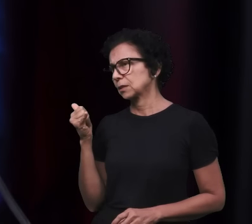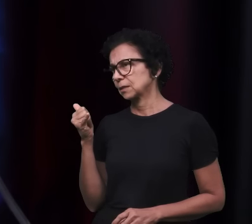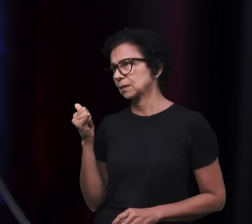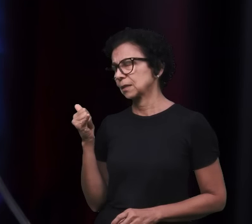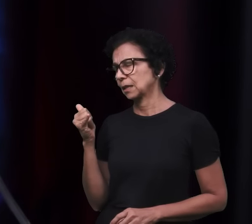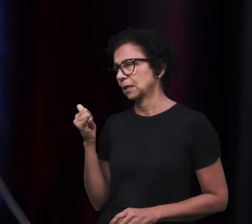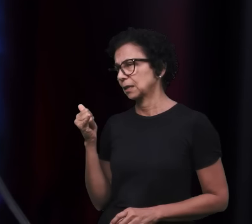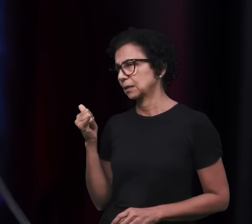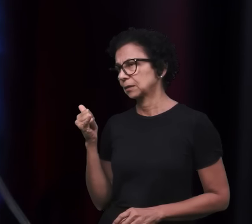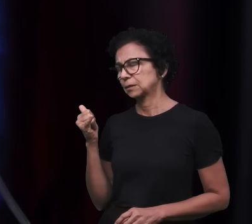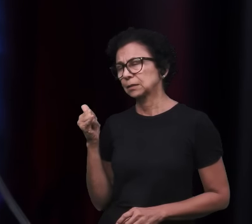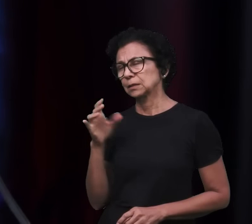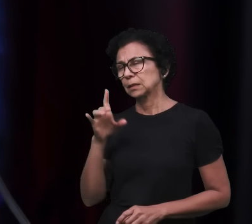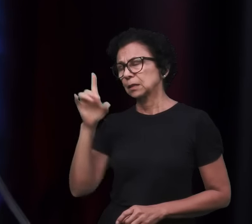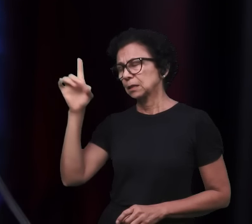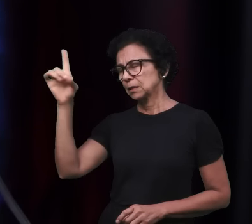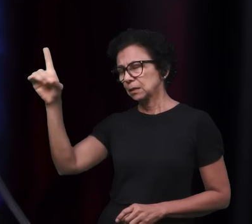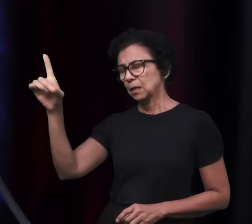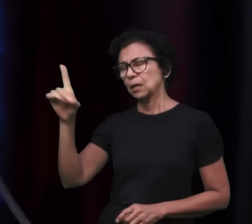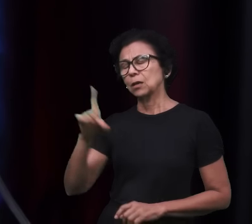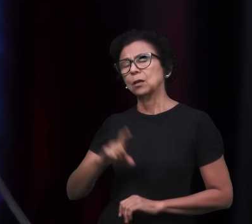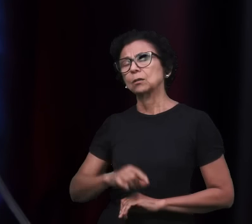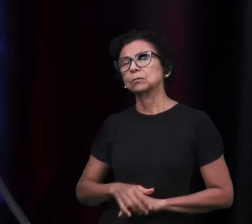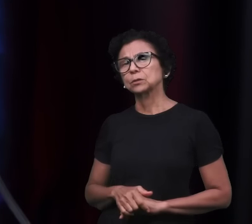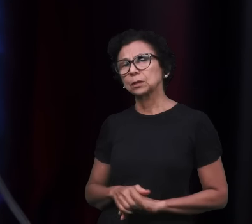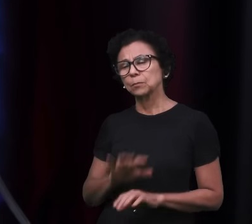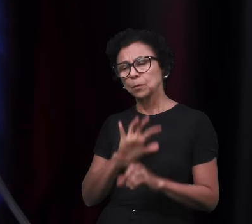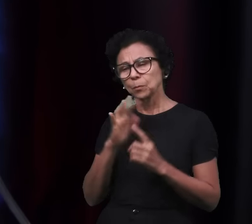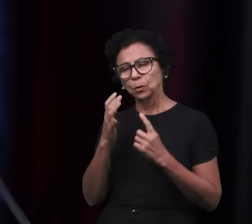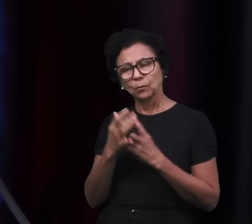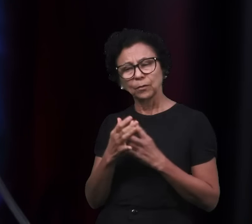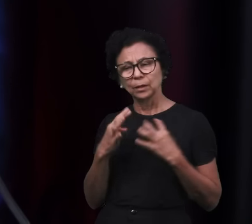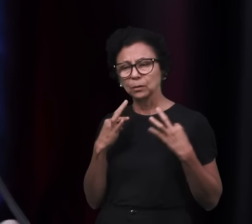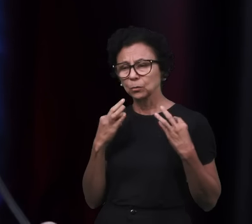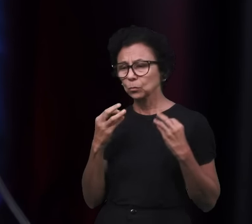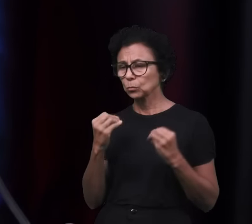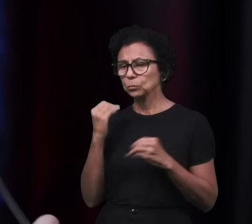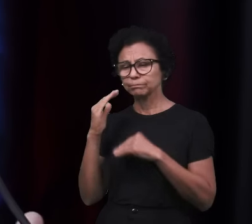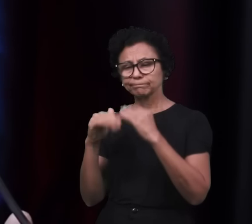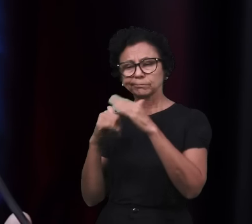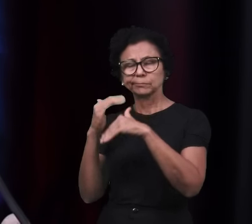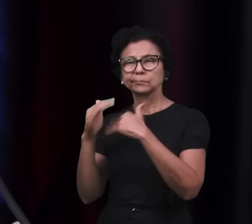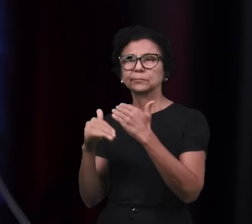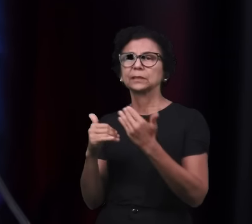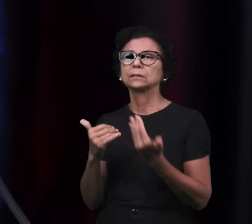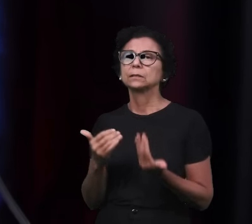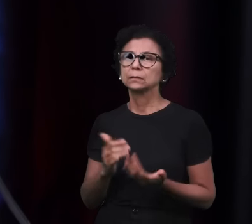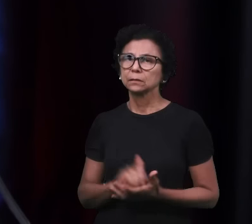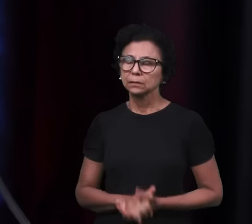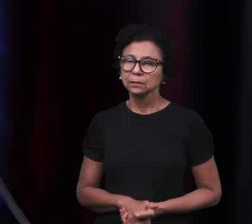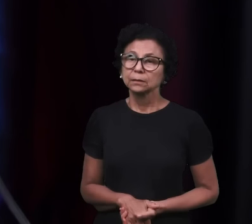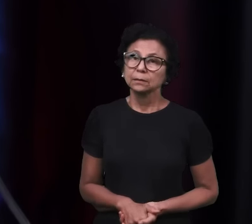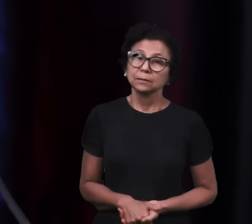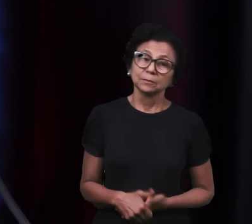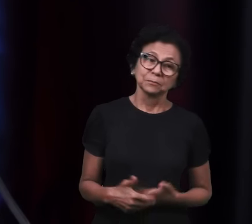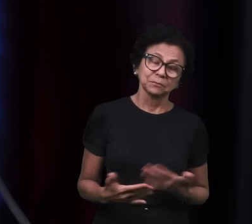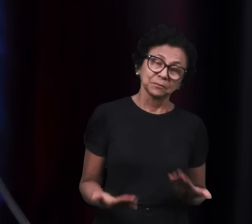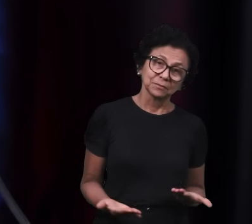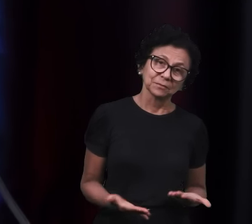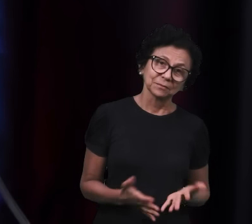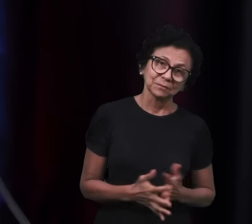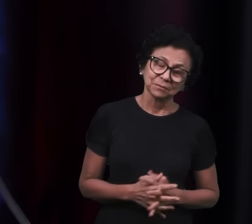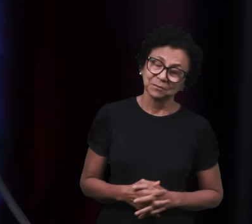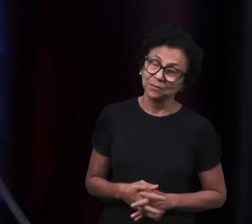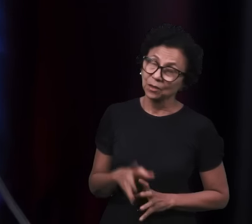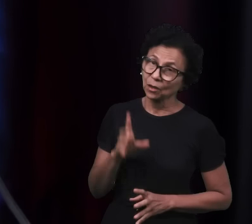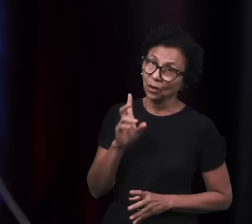nosso crescimento, né? E realmente, tudo que Deus faz é para a nossa edificação. Por isso que ele chama atenção, dizendo